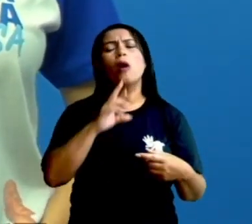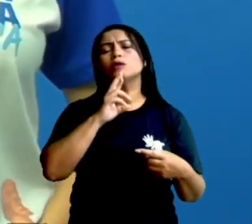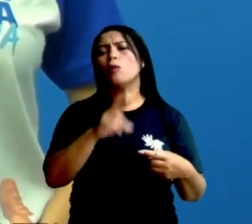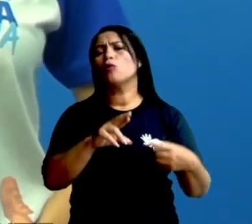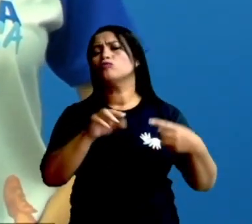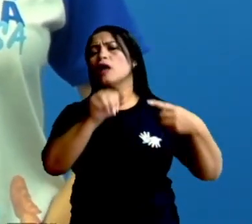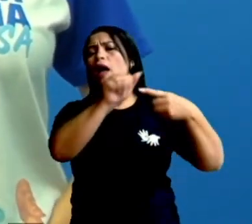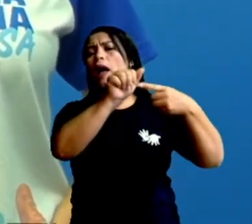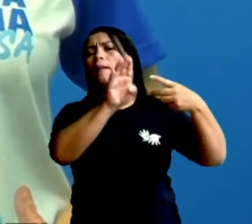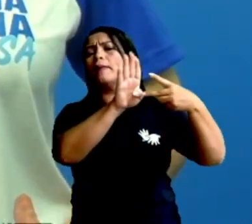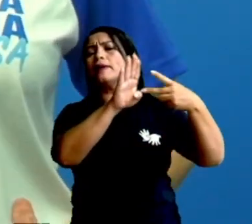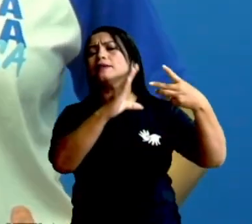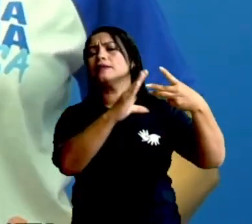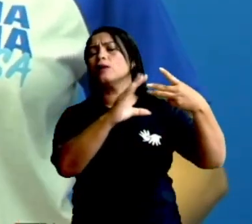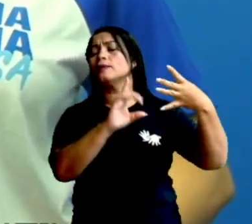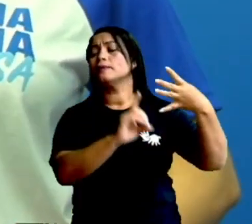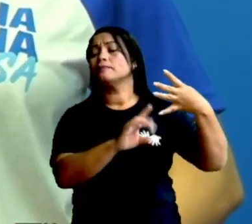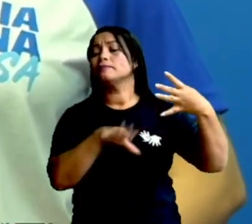dessa questão aí?